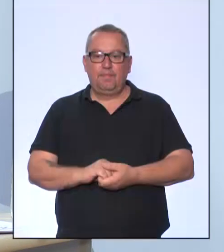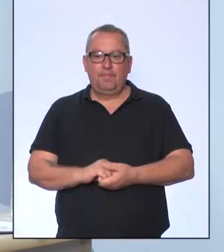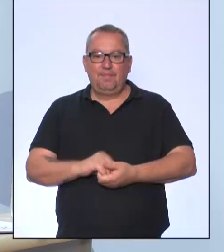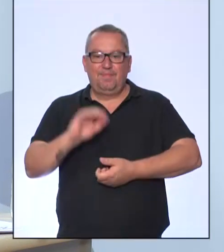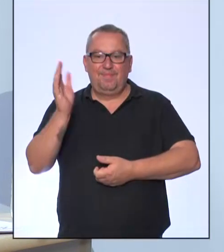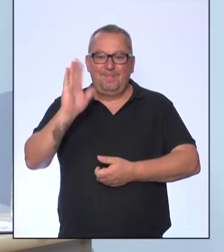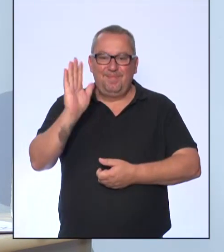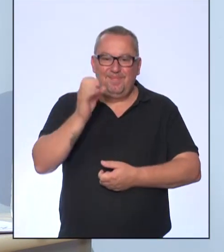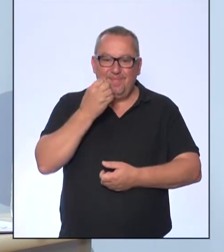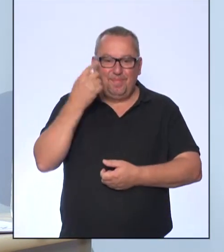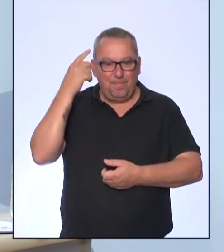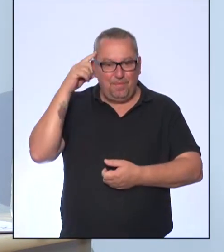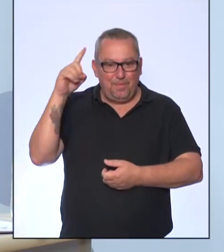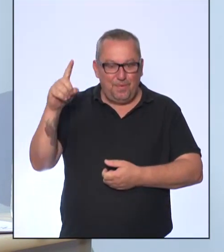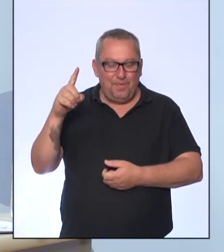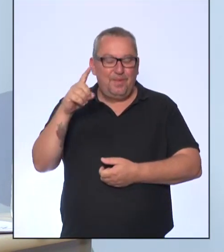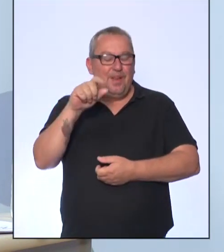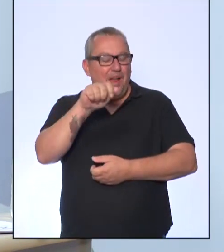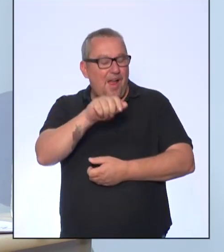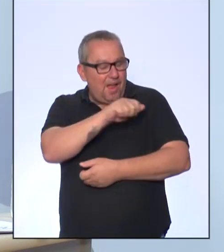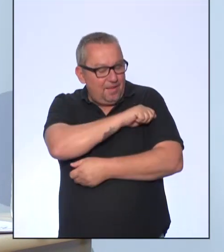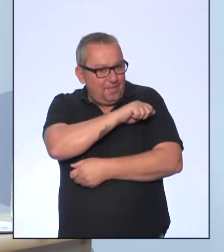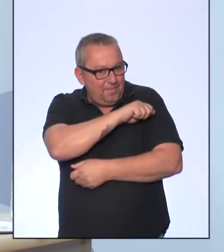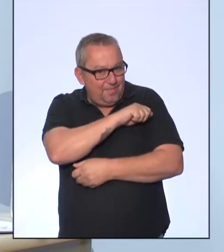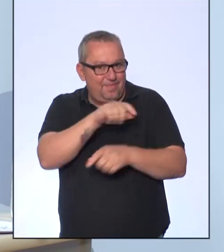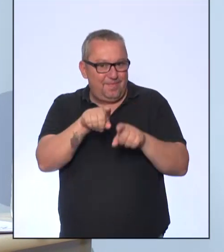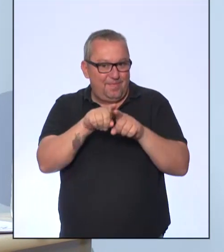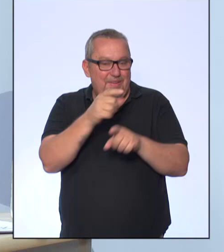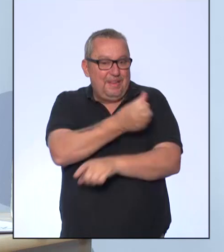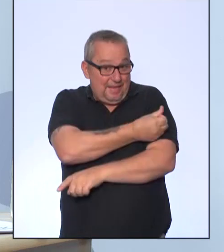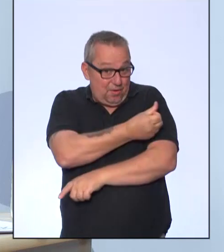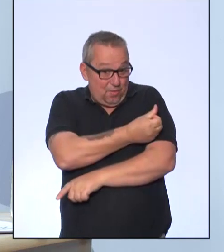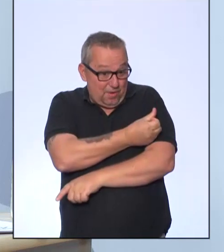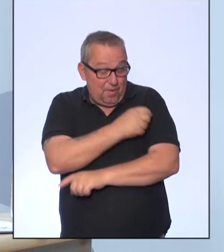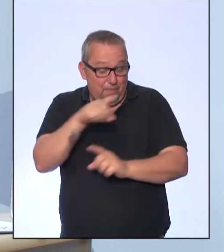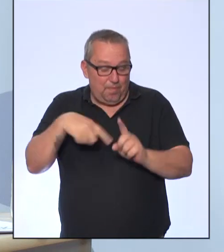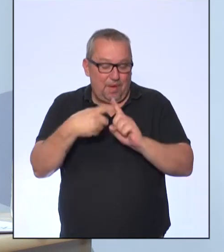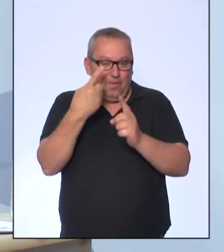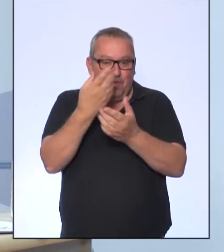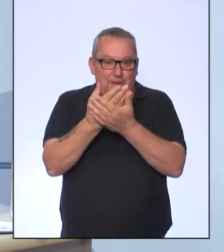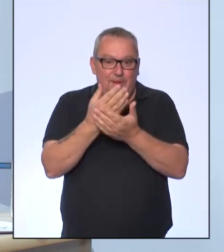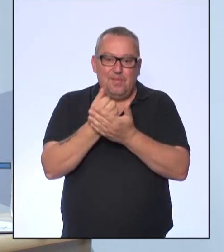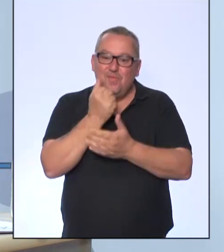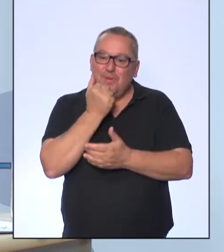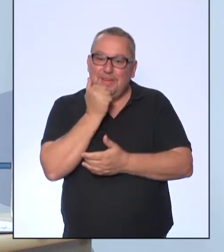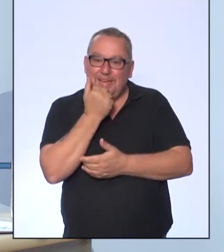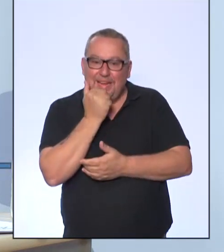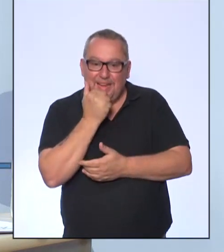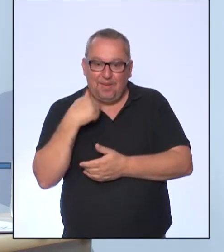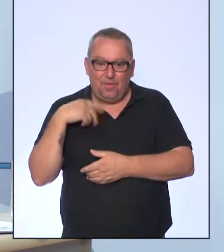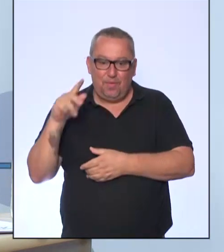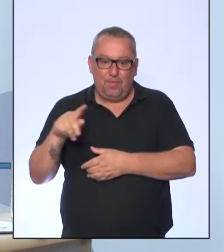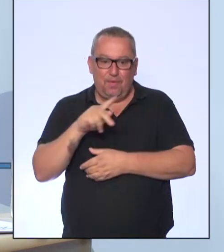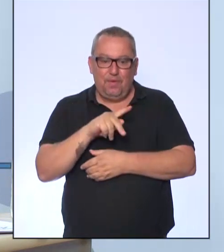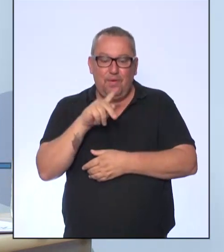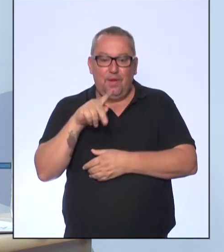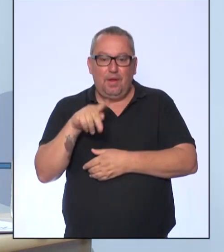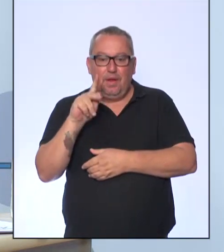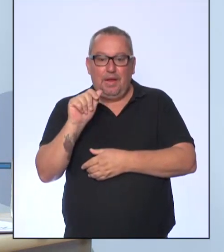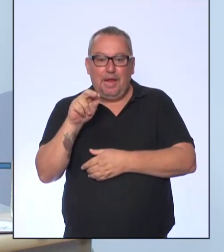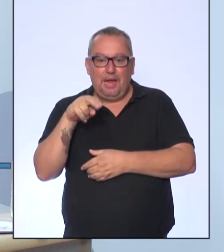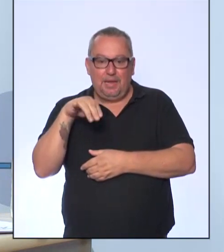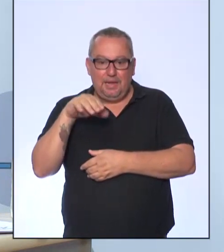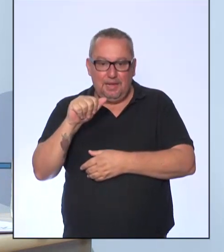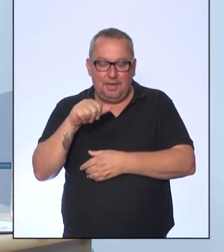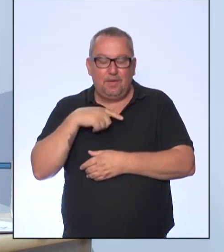Olá, alunos e alunas do sexto ano, bem-vindos para mais uma aula de ciências. Eu sou a professora Karina, sou professora da área